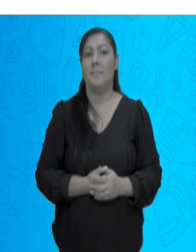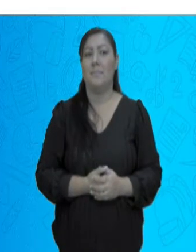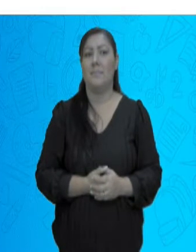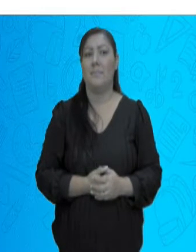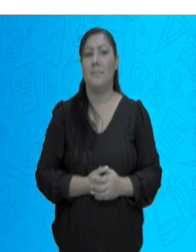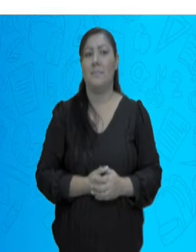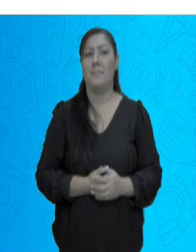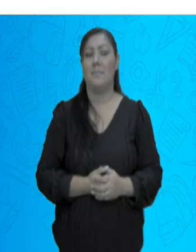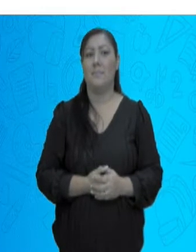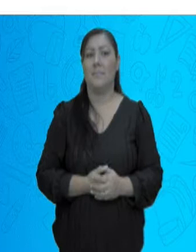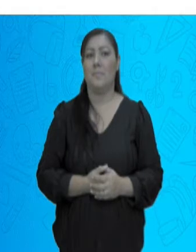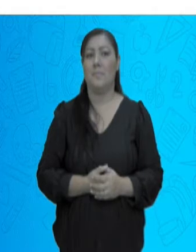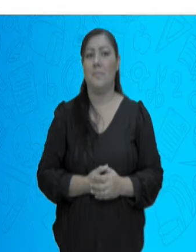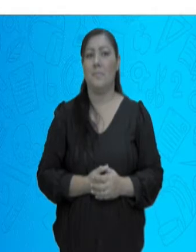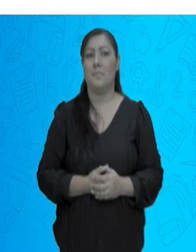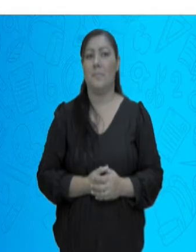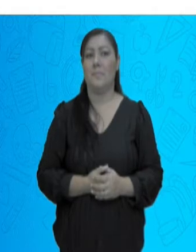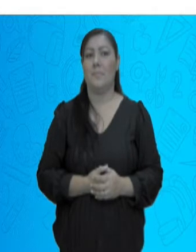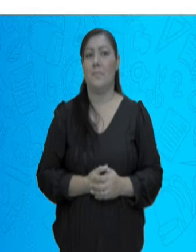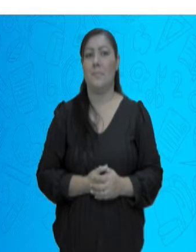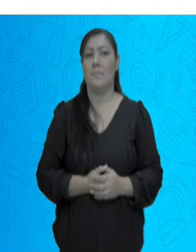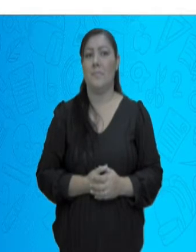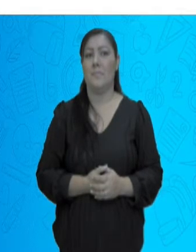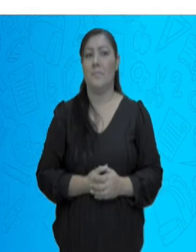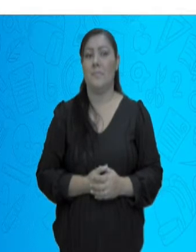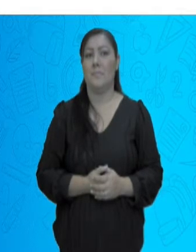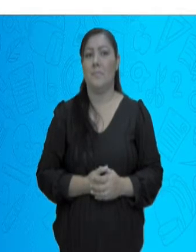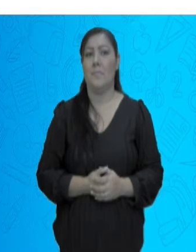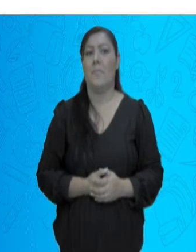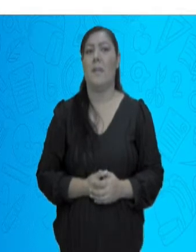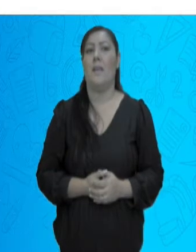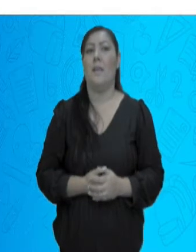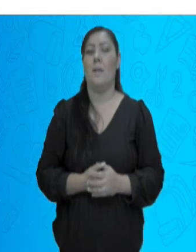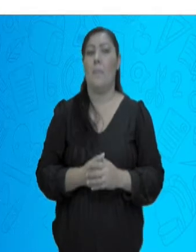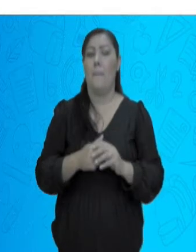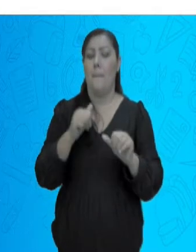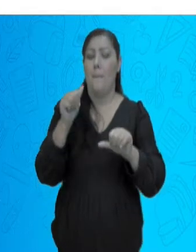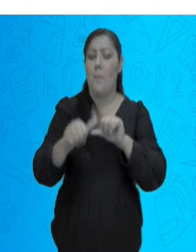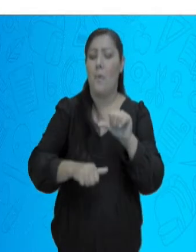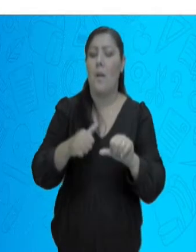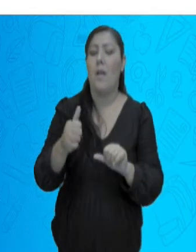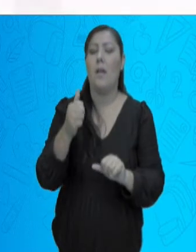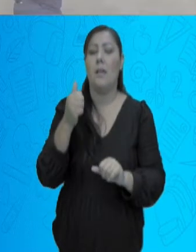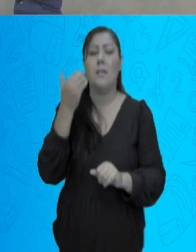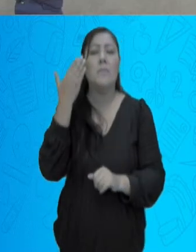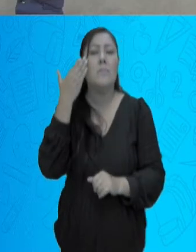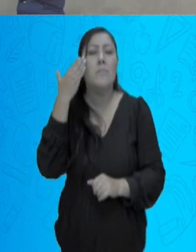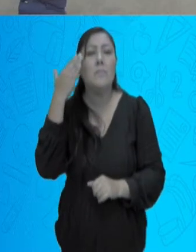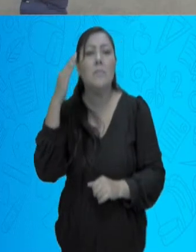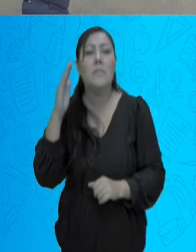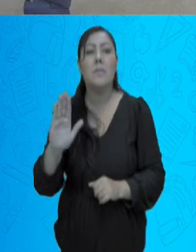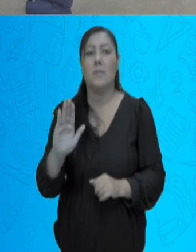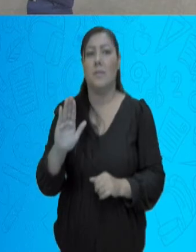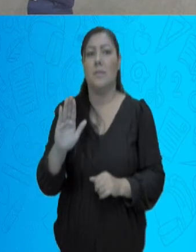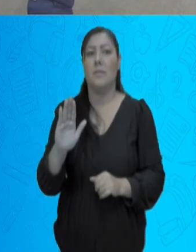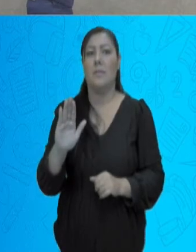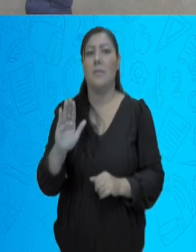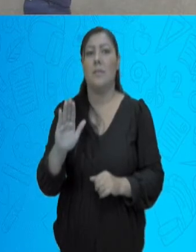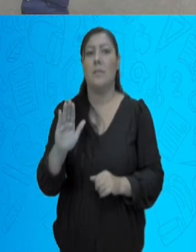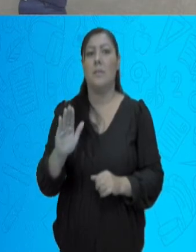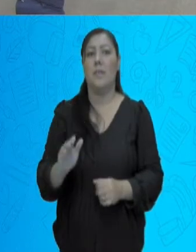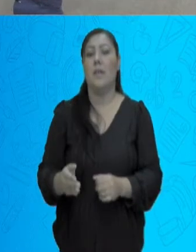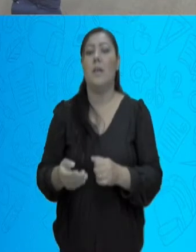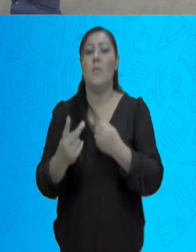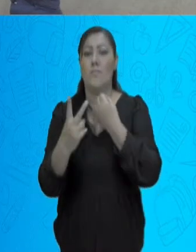E essas mudanças, elas acontecem principalmente quando os verbos estão conjugados no pretérito perfeito do